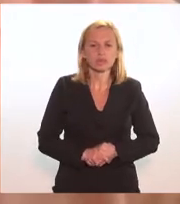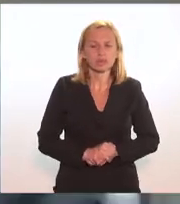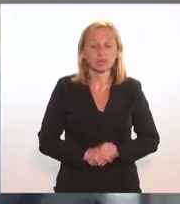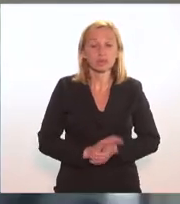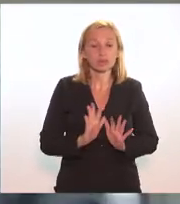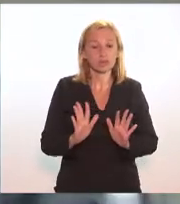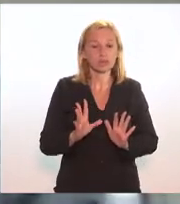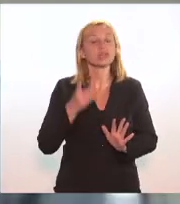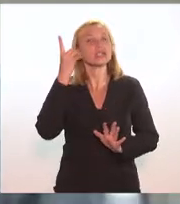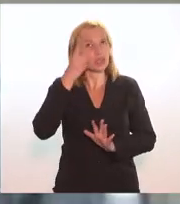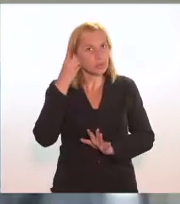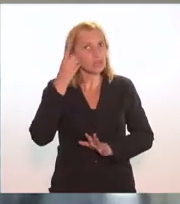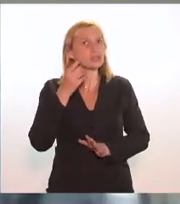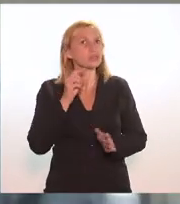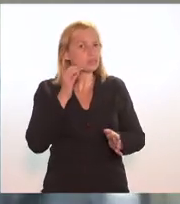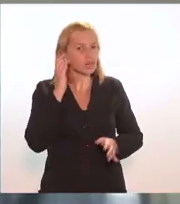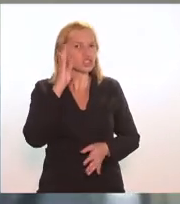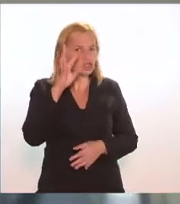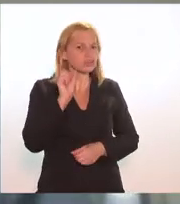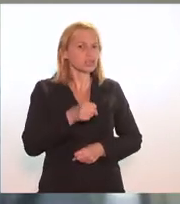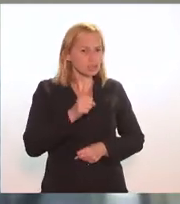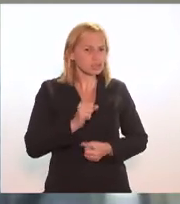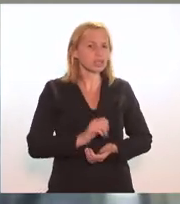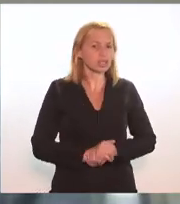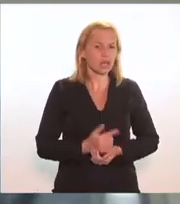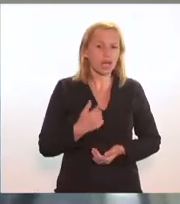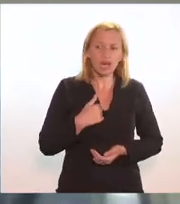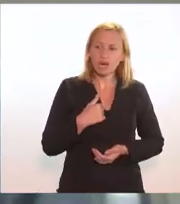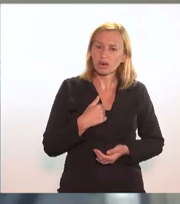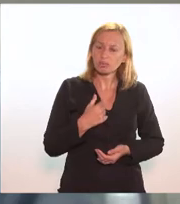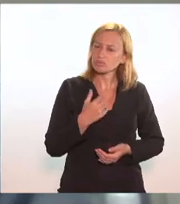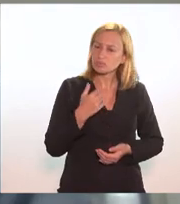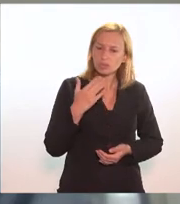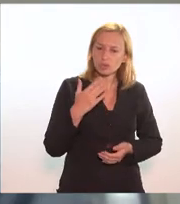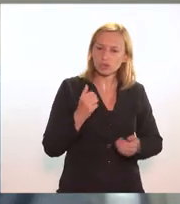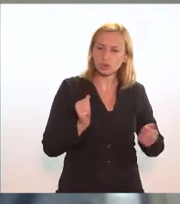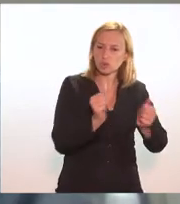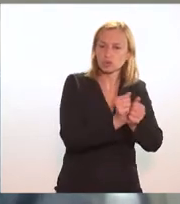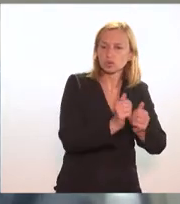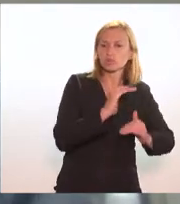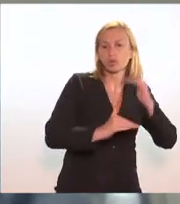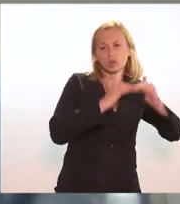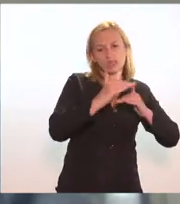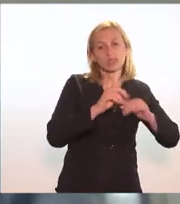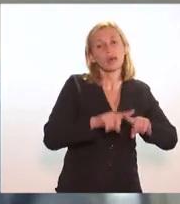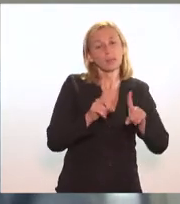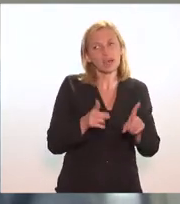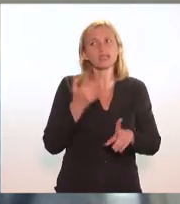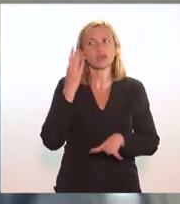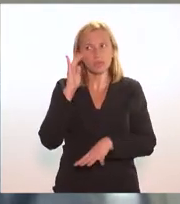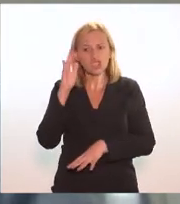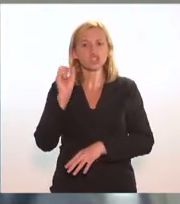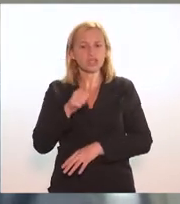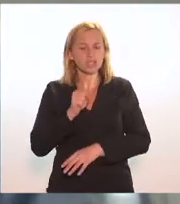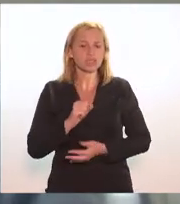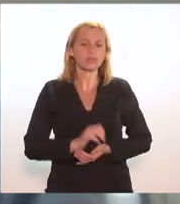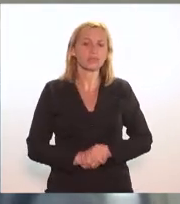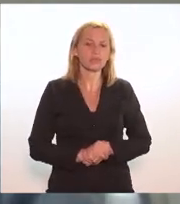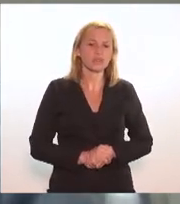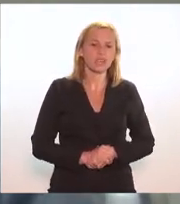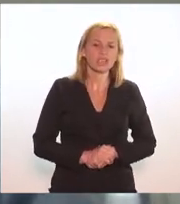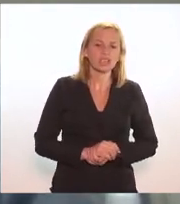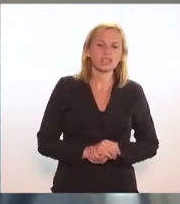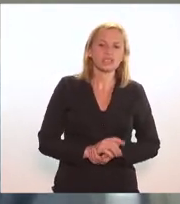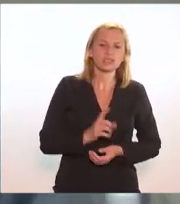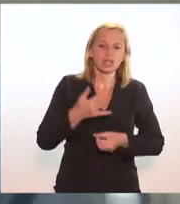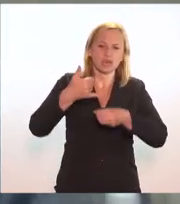Deputado, imagino que sim. Obviamente, eu não participo desse processo, mas imagino que sim. E não são questão